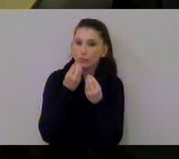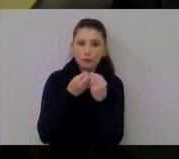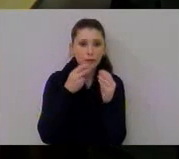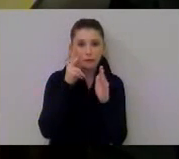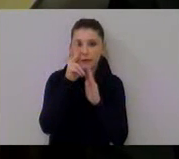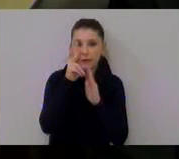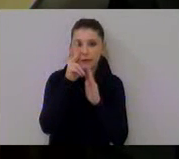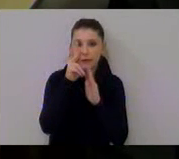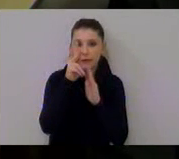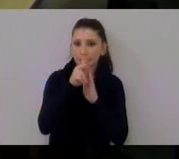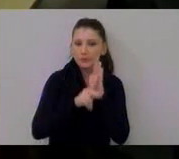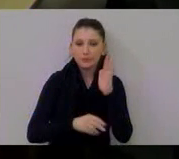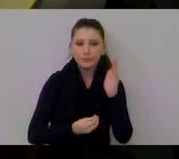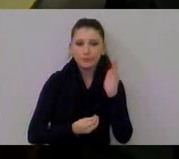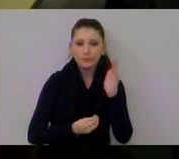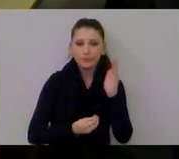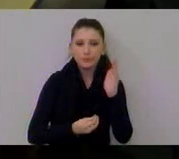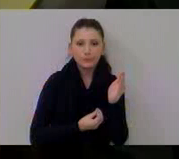indenizações